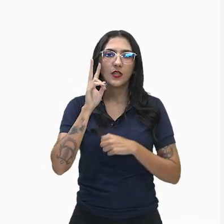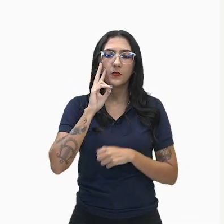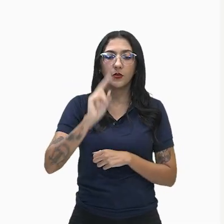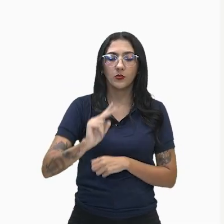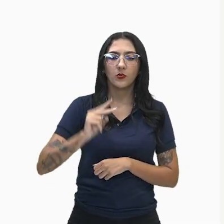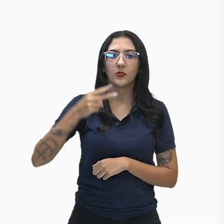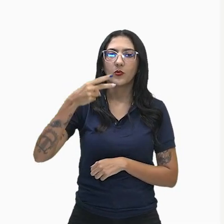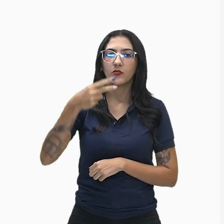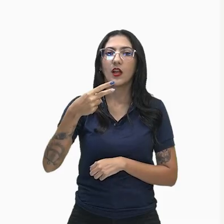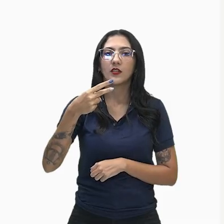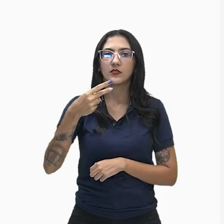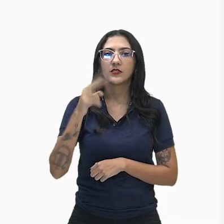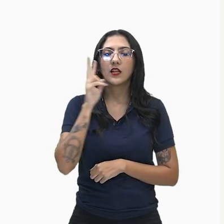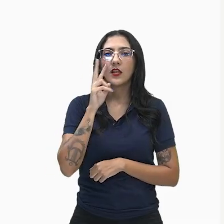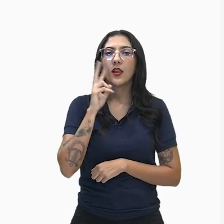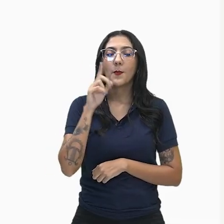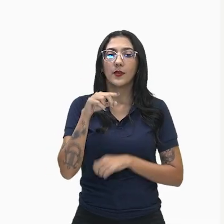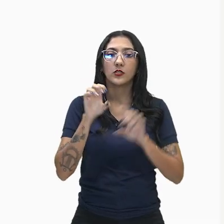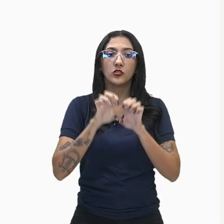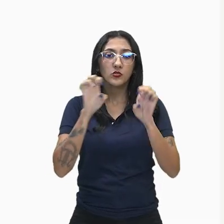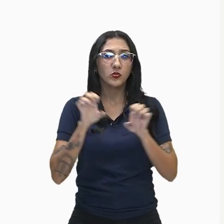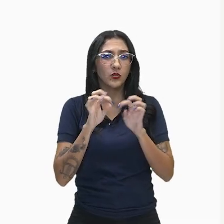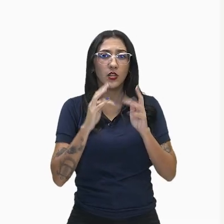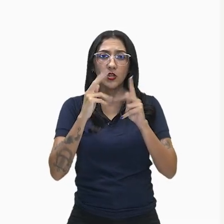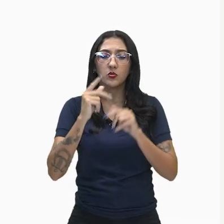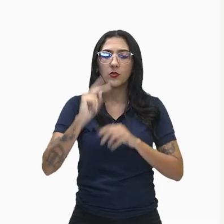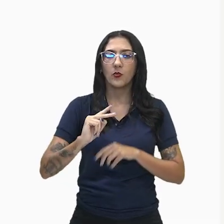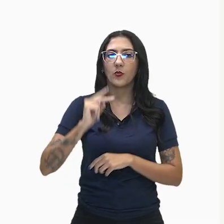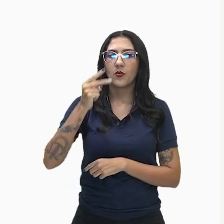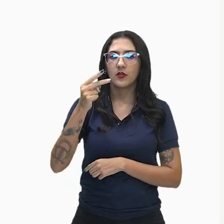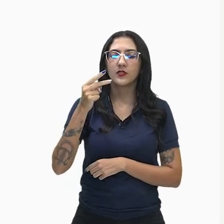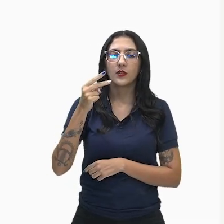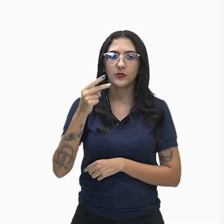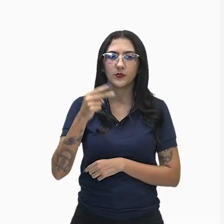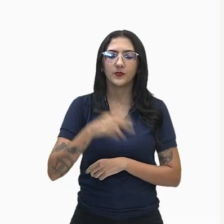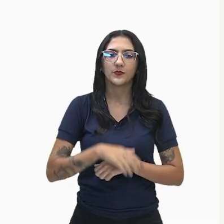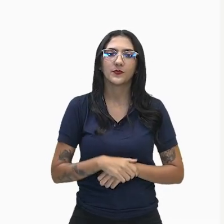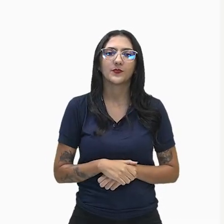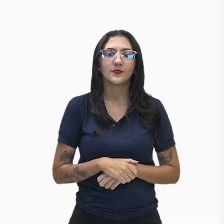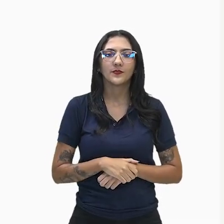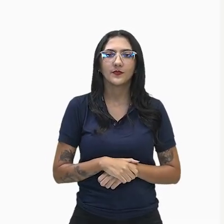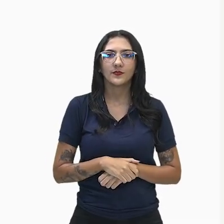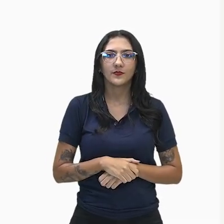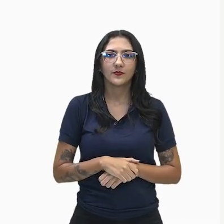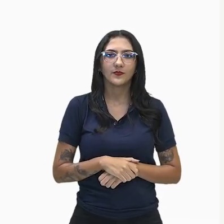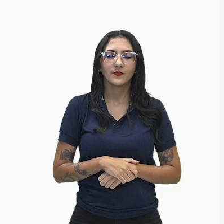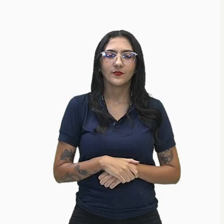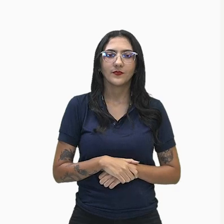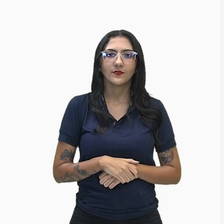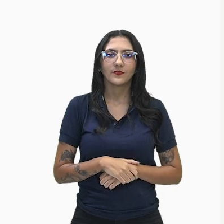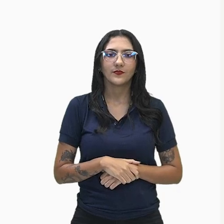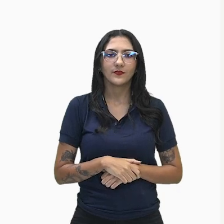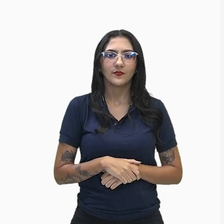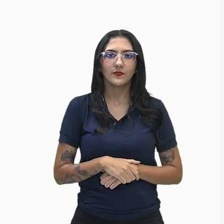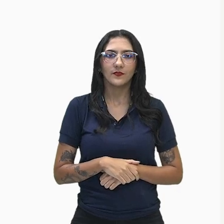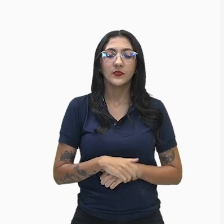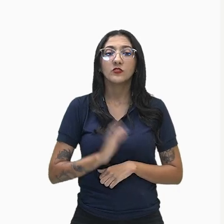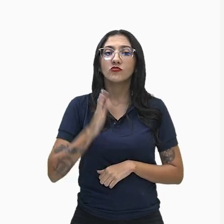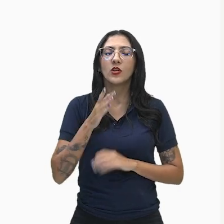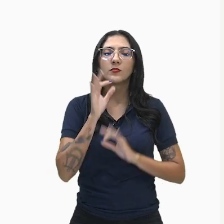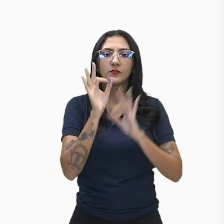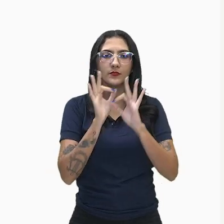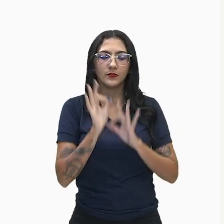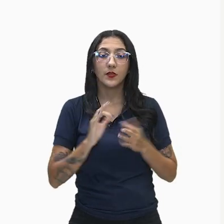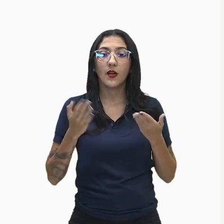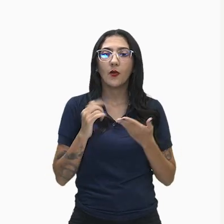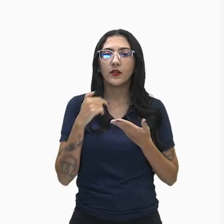é hipotenusa ao quadrado igual a cateto ao quadrado mais cateto ao quadrado. Beleza? Fazendo o cálculo, vamos agora resolver a equação, porque o